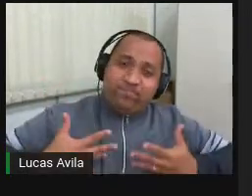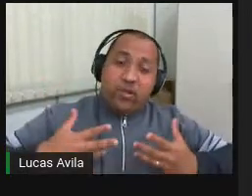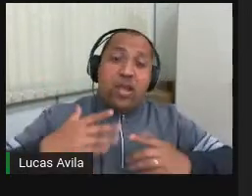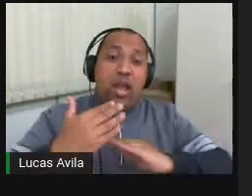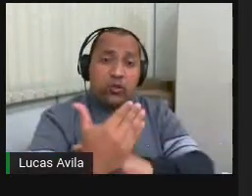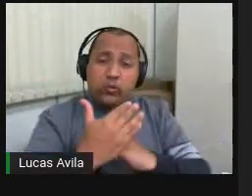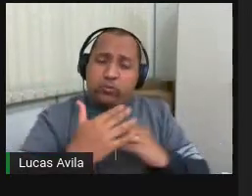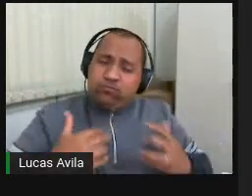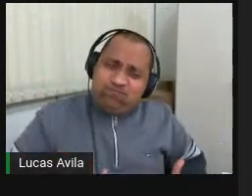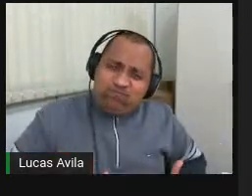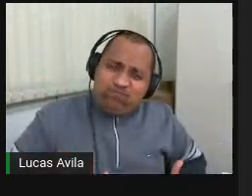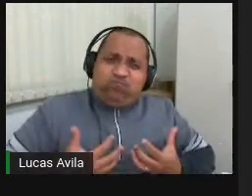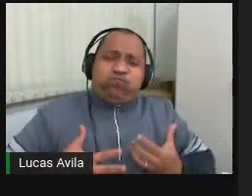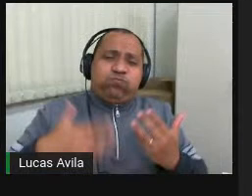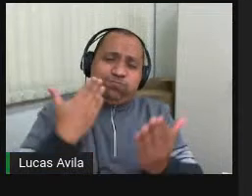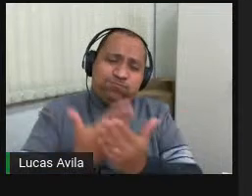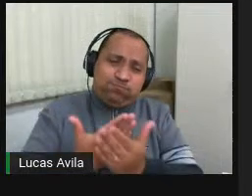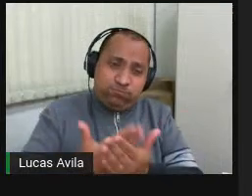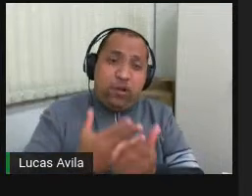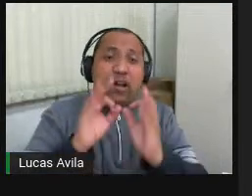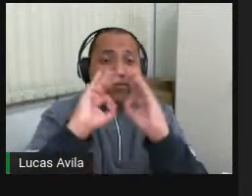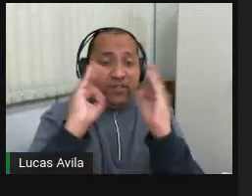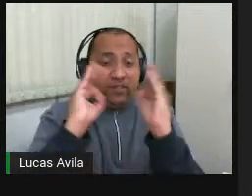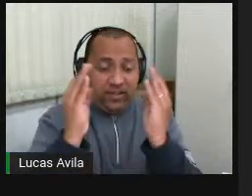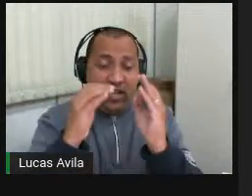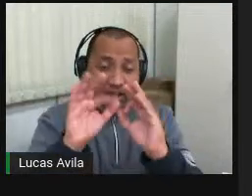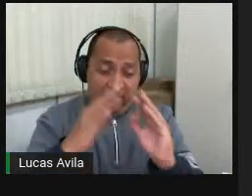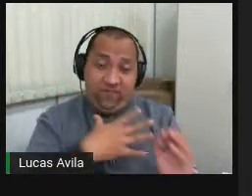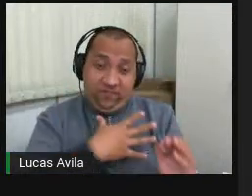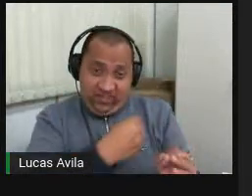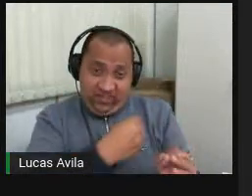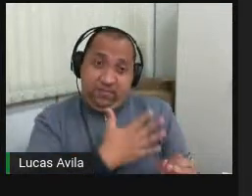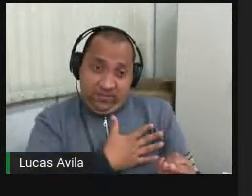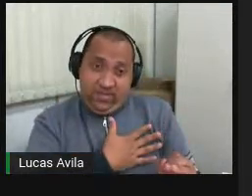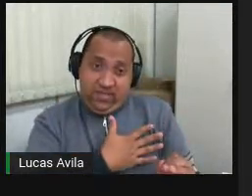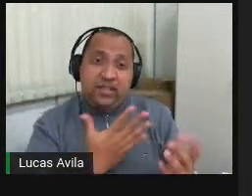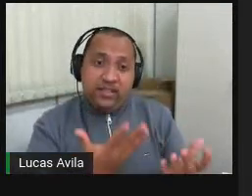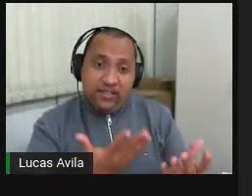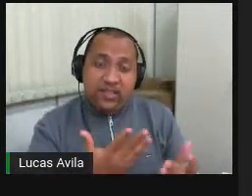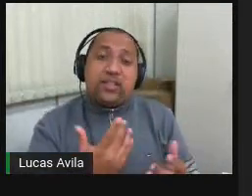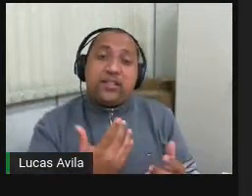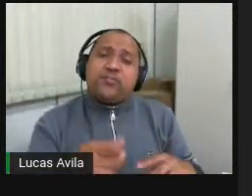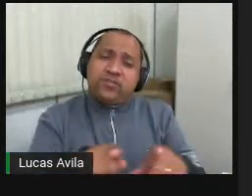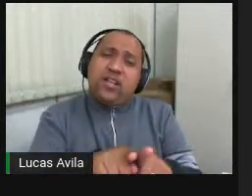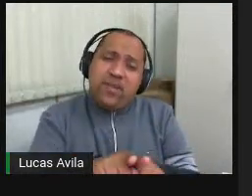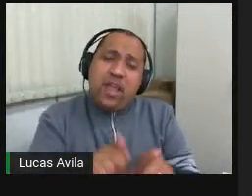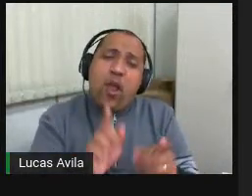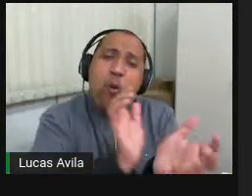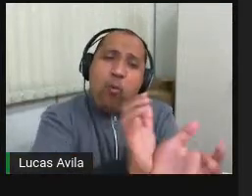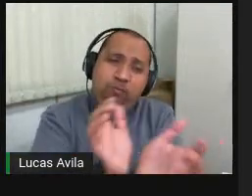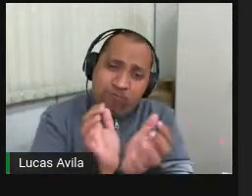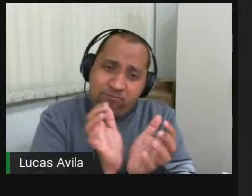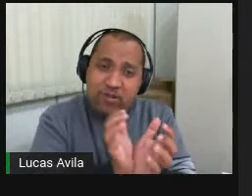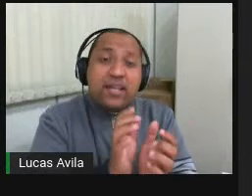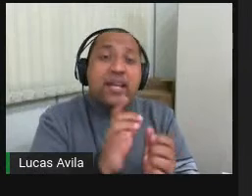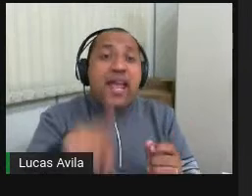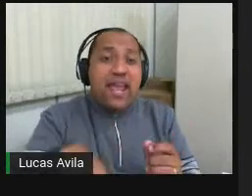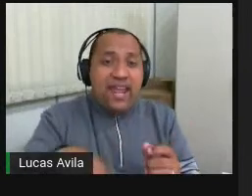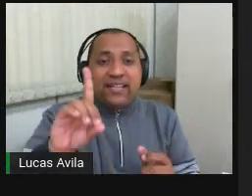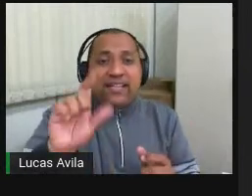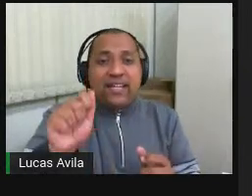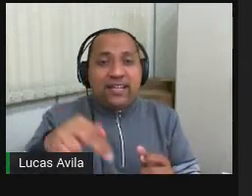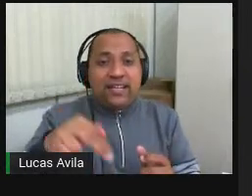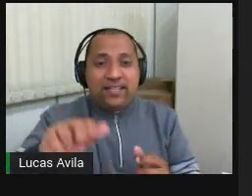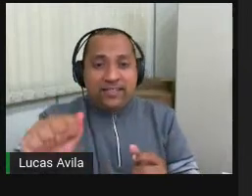estudar, as minhas filhas, que são o meu alicerce, aos colegas, em especial a minha colega Dayana e a